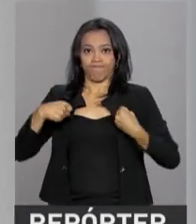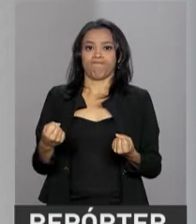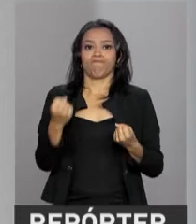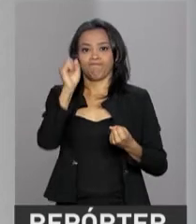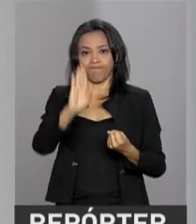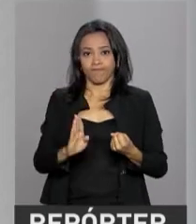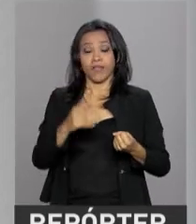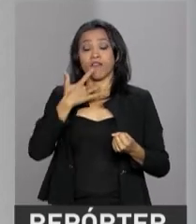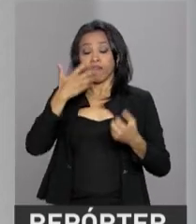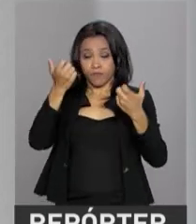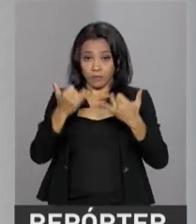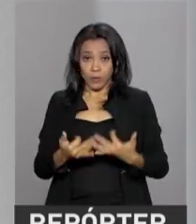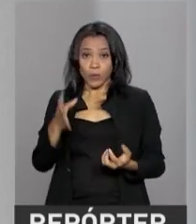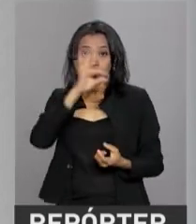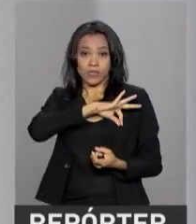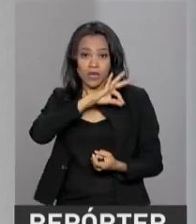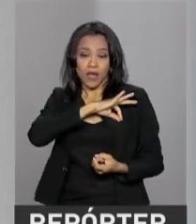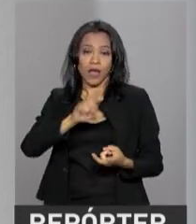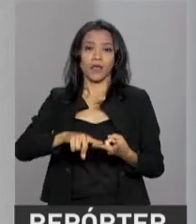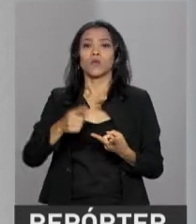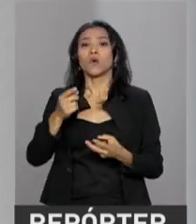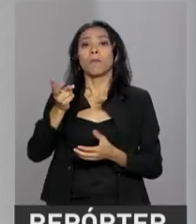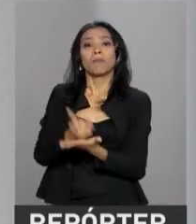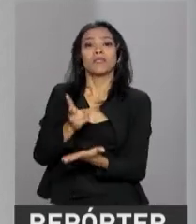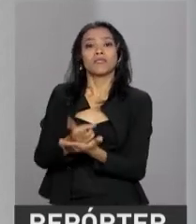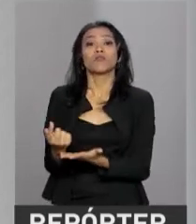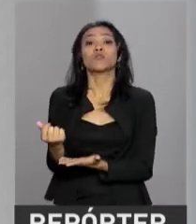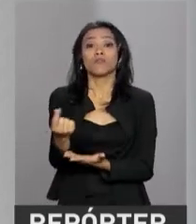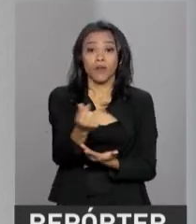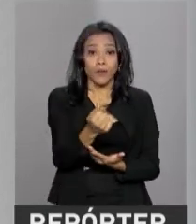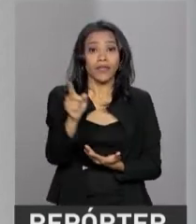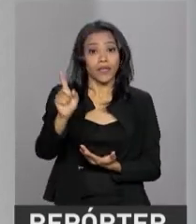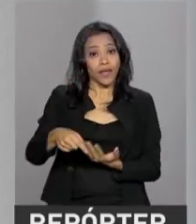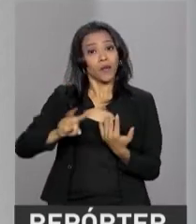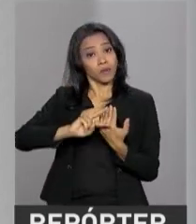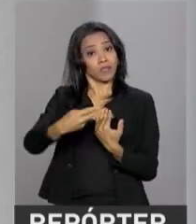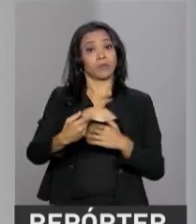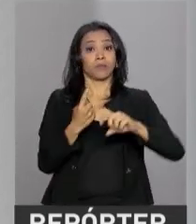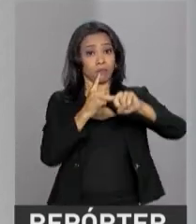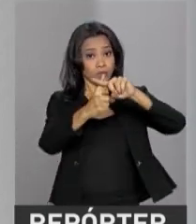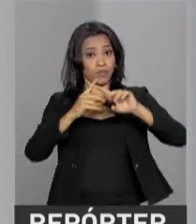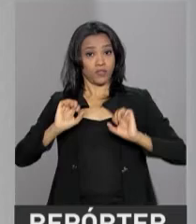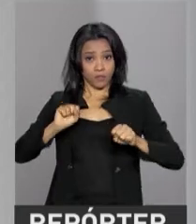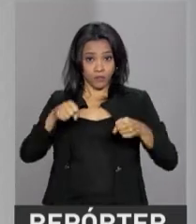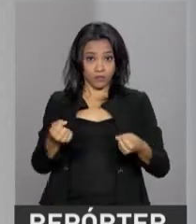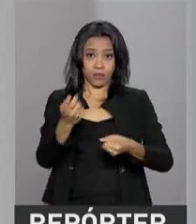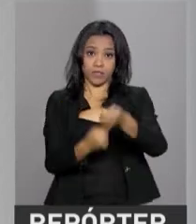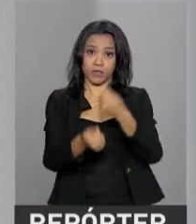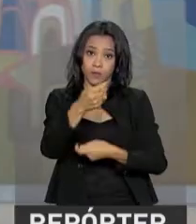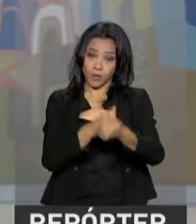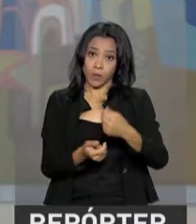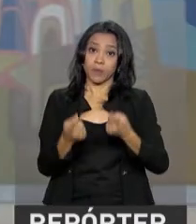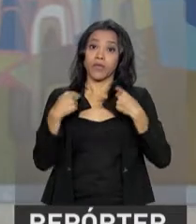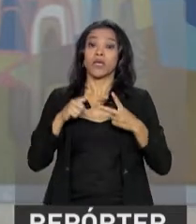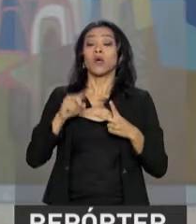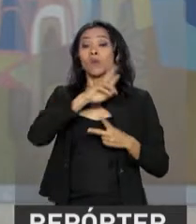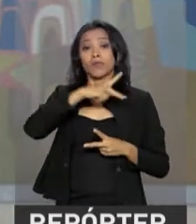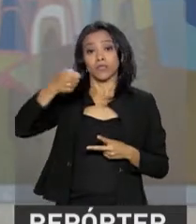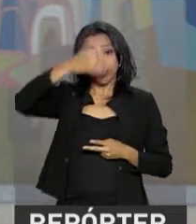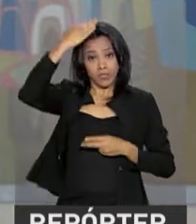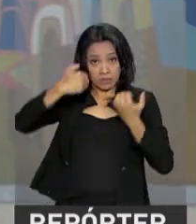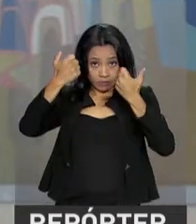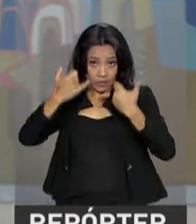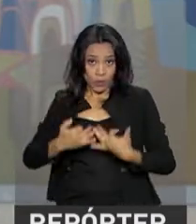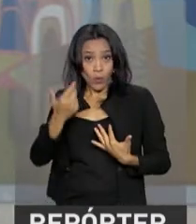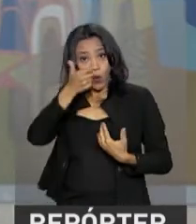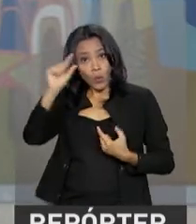dos salários ea manutenção dos preços como consequências positivas da recuperação econômica o presidente citou ainda outros